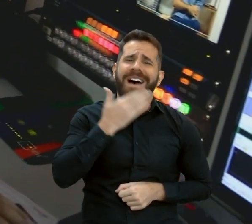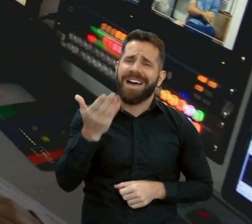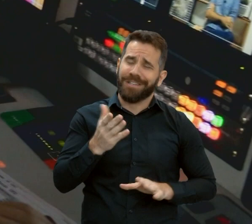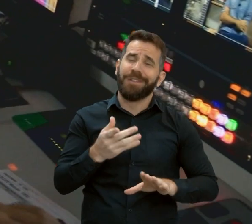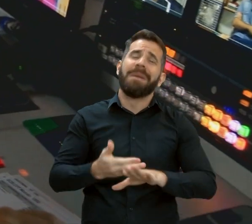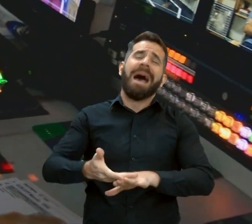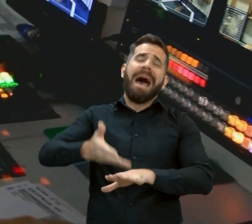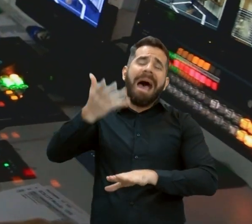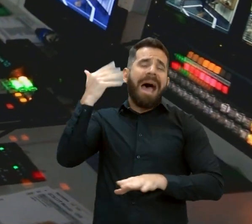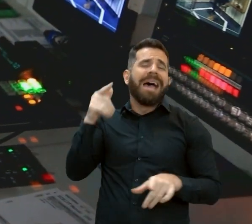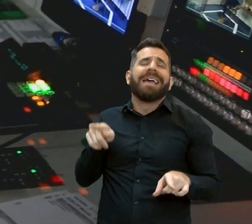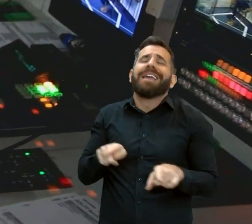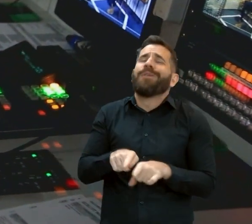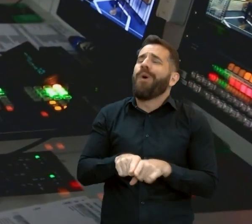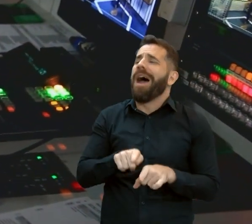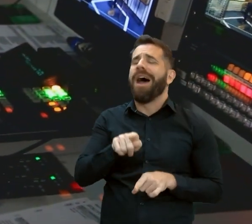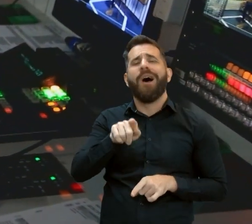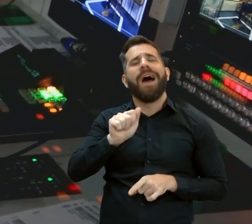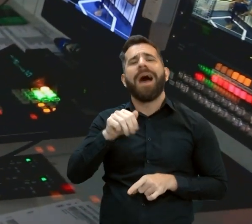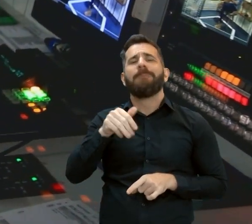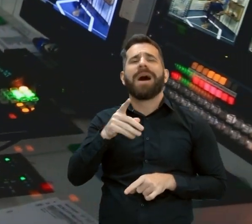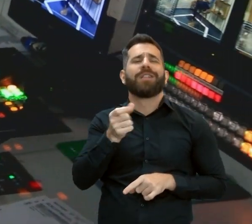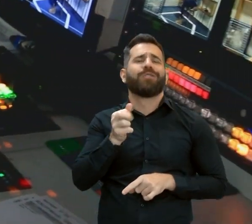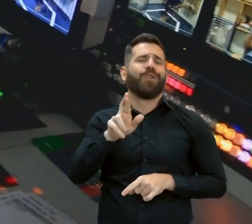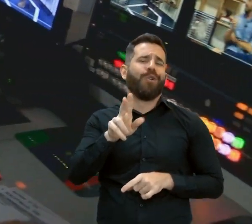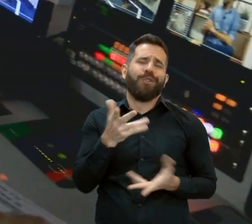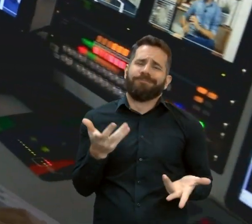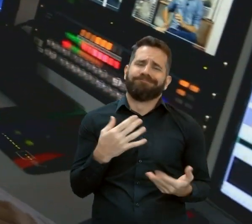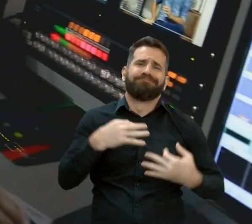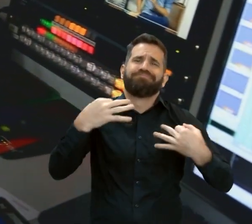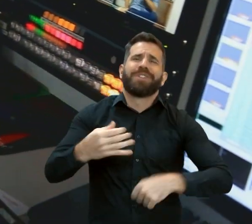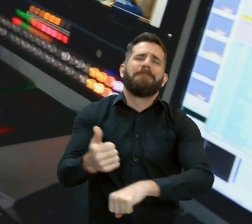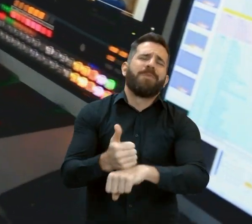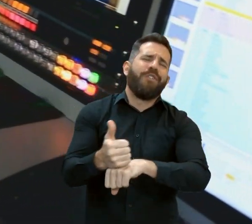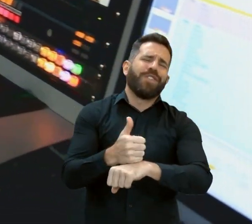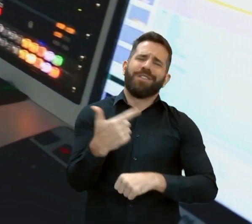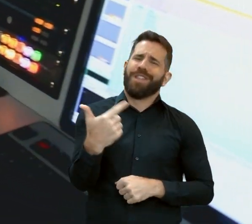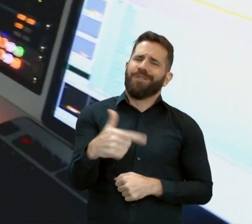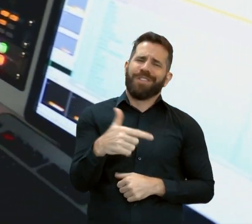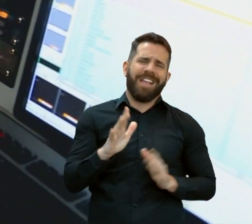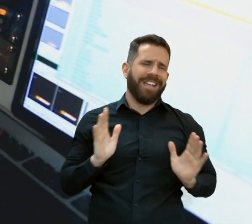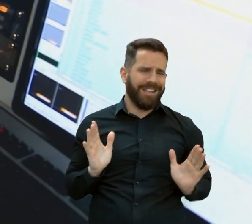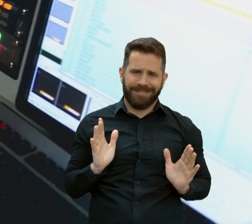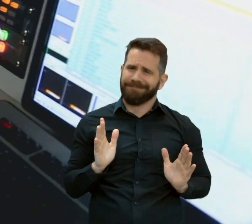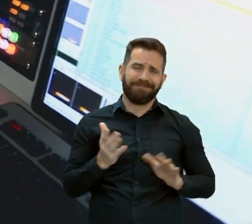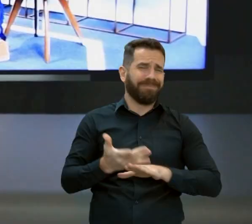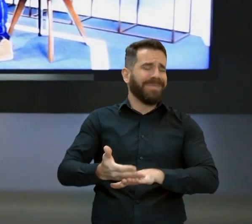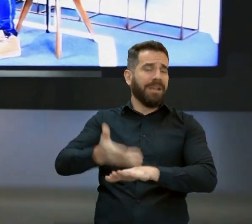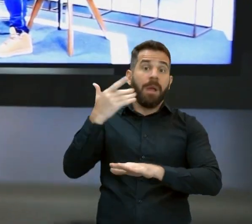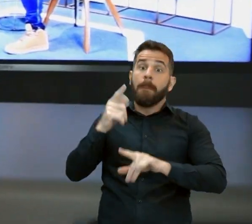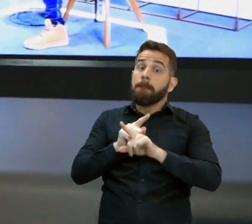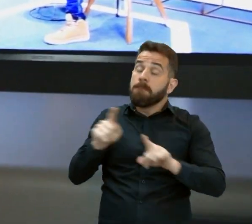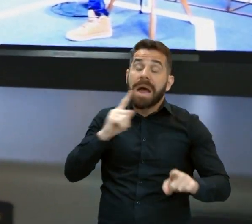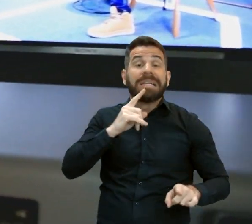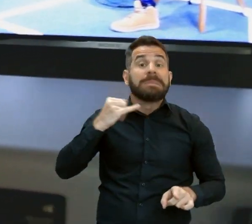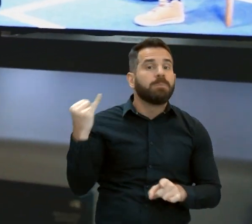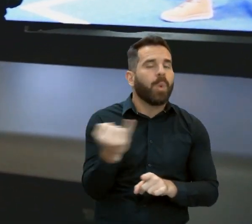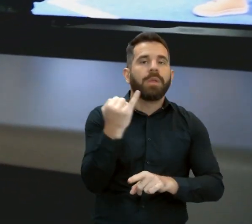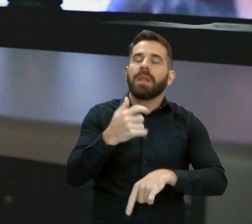amadora a coisa da televisão, mas com esforço a gente colocou e ocupamos o canal, que era importante